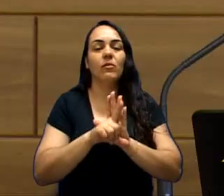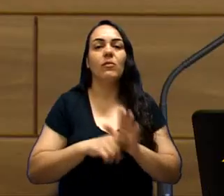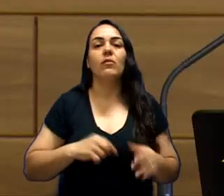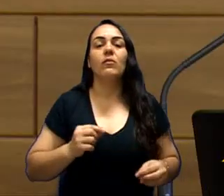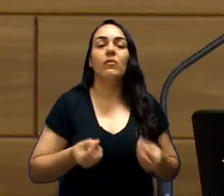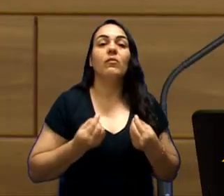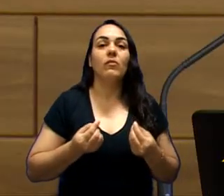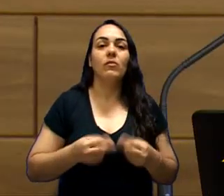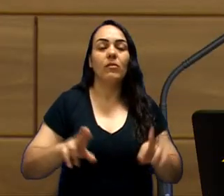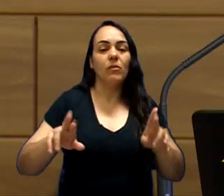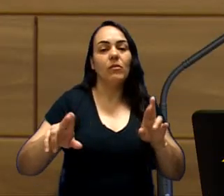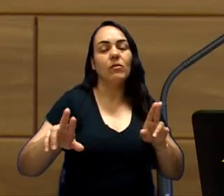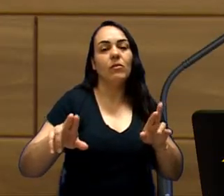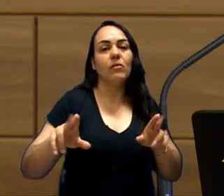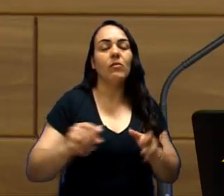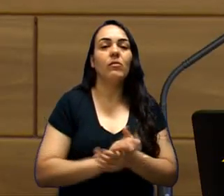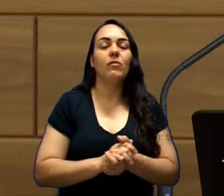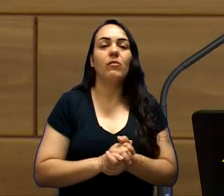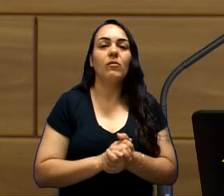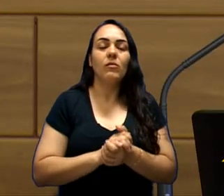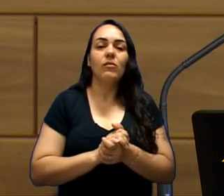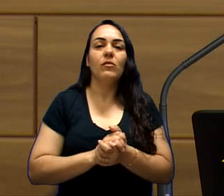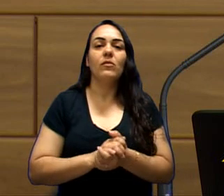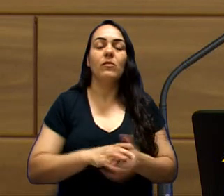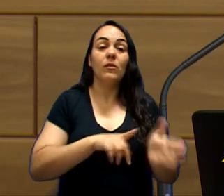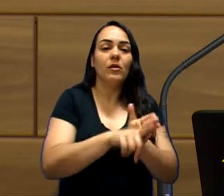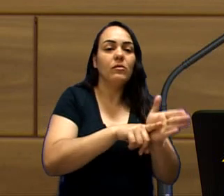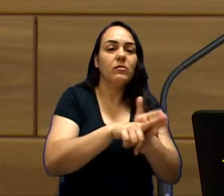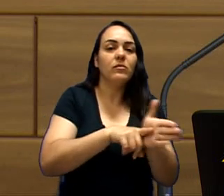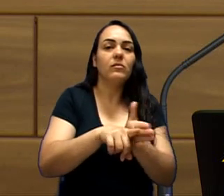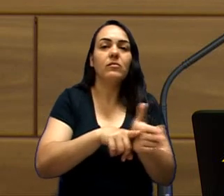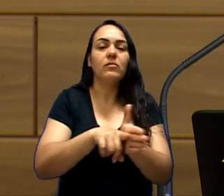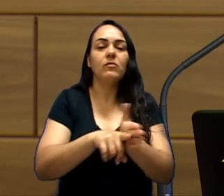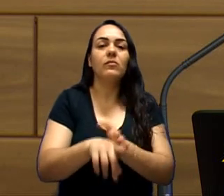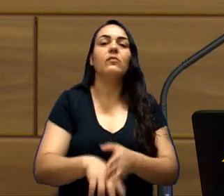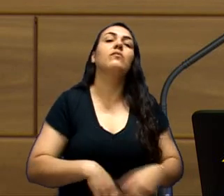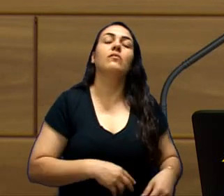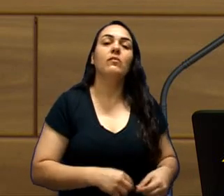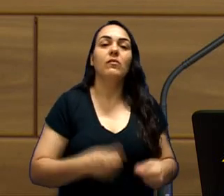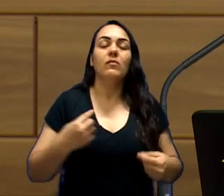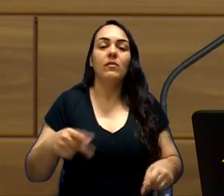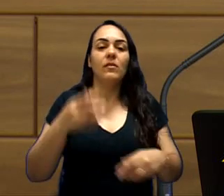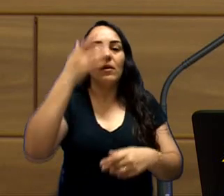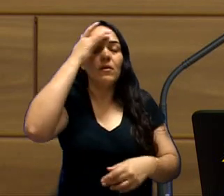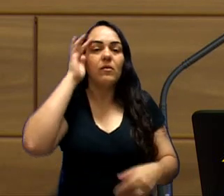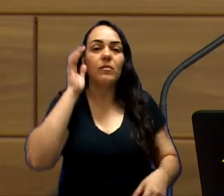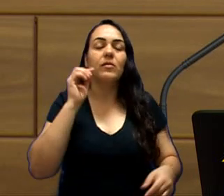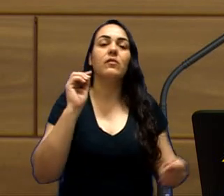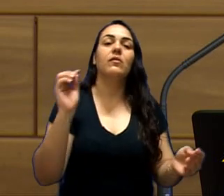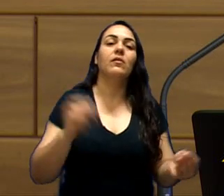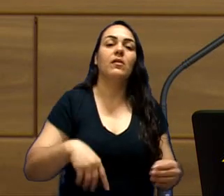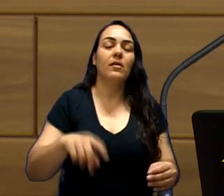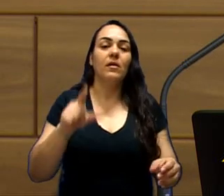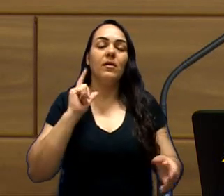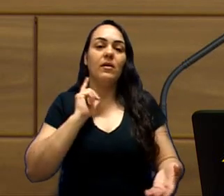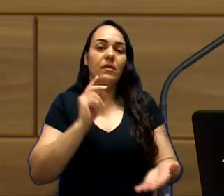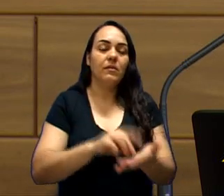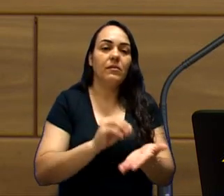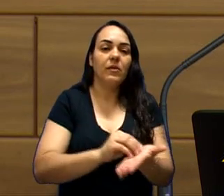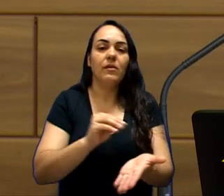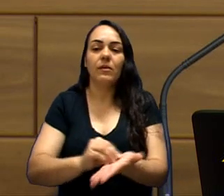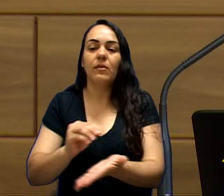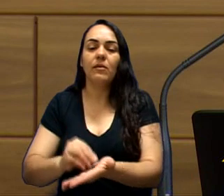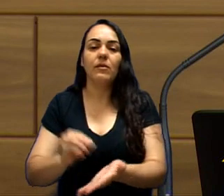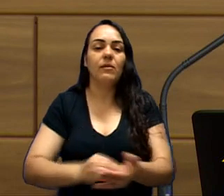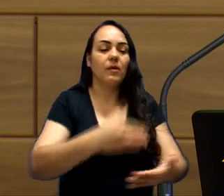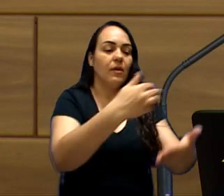que a semelhança dos remédios, também os exames que o munícipe cadastrado fizer dentro de uma